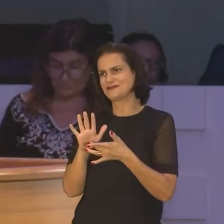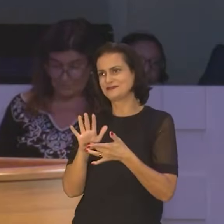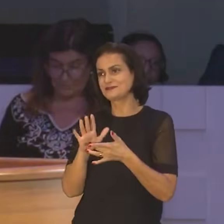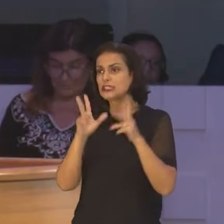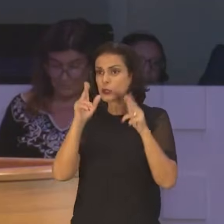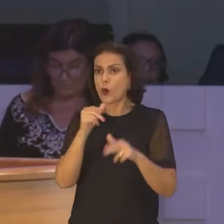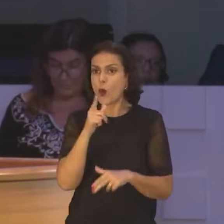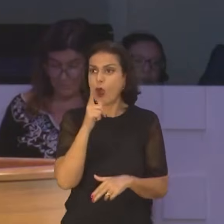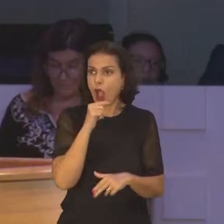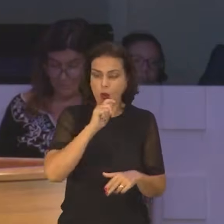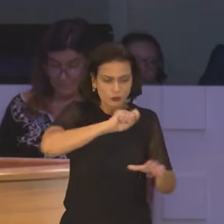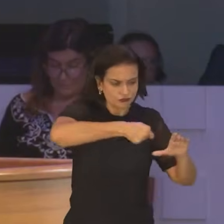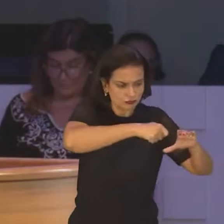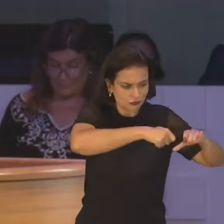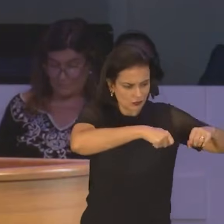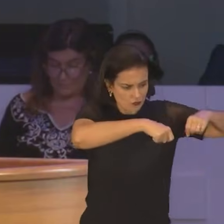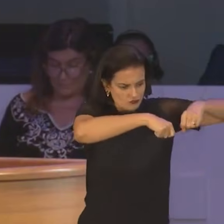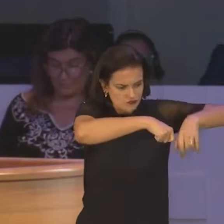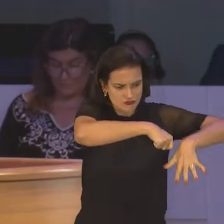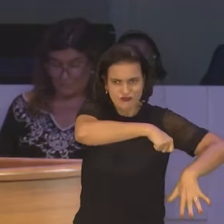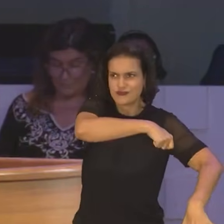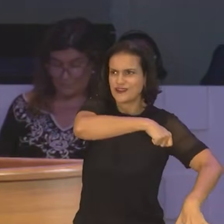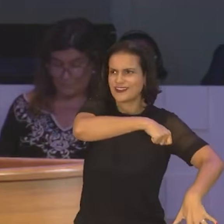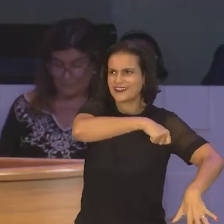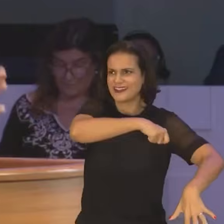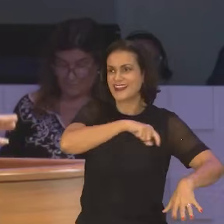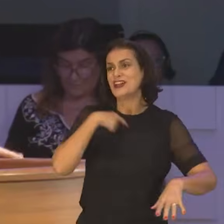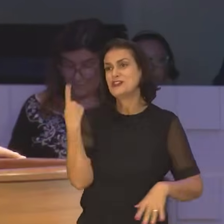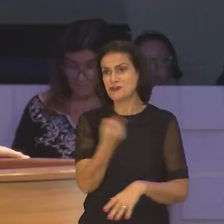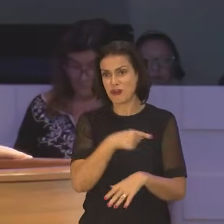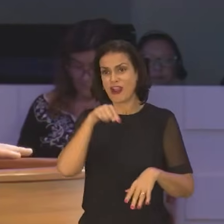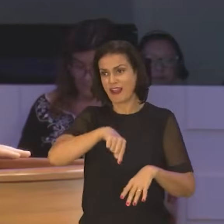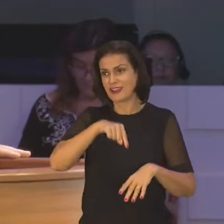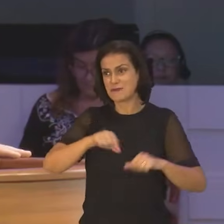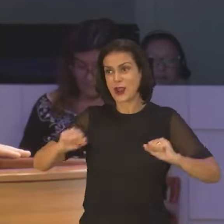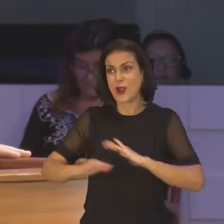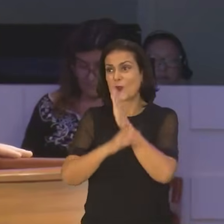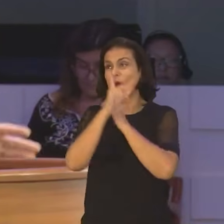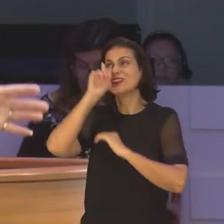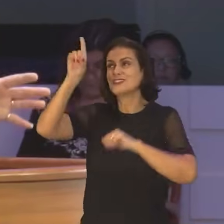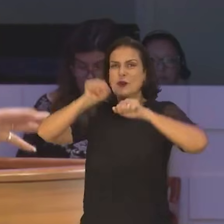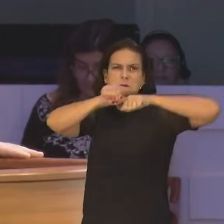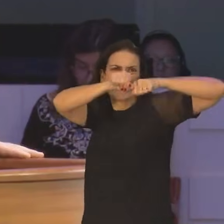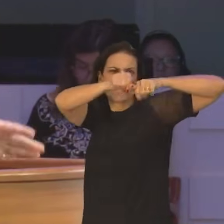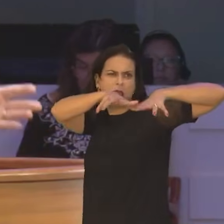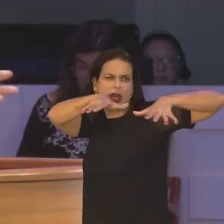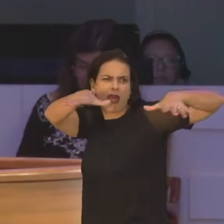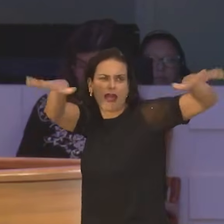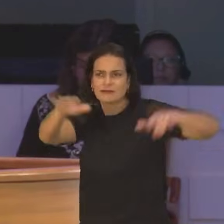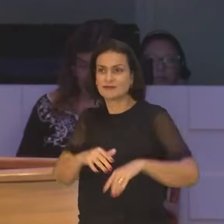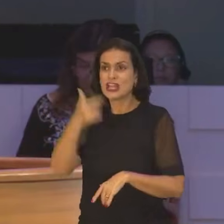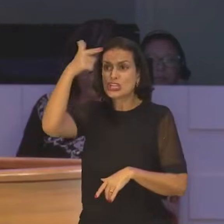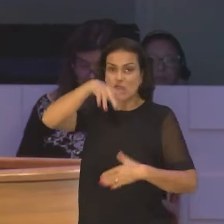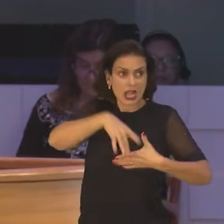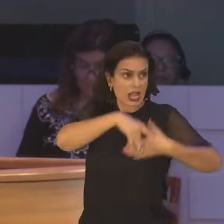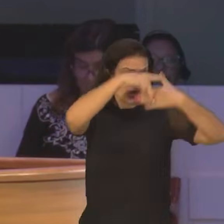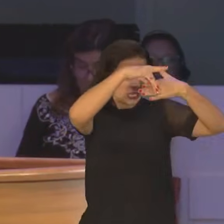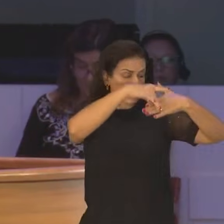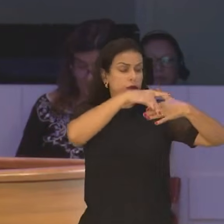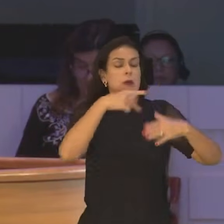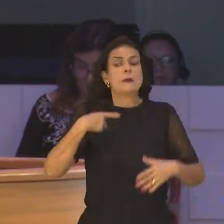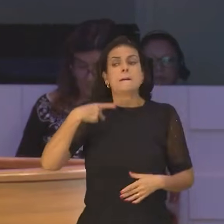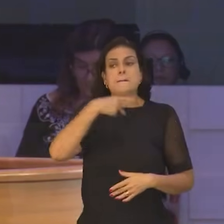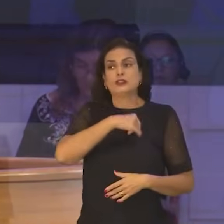água espalhar nesse continente para que a glória do Senhor seja manifestada. Mais uma vez, nossos líderes, pastor João